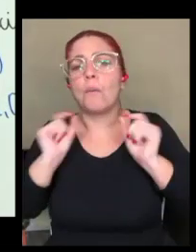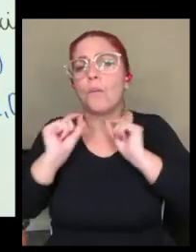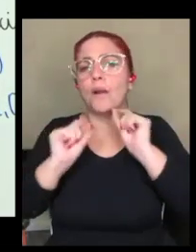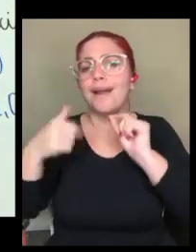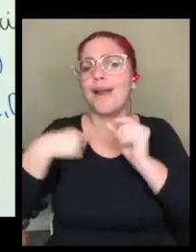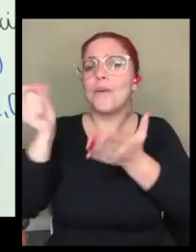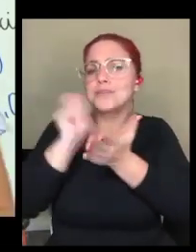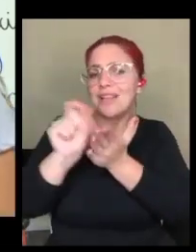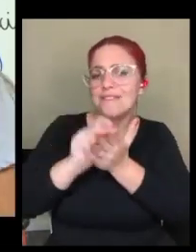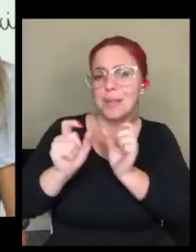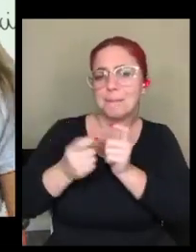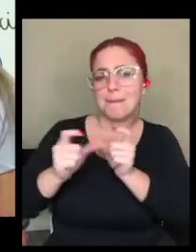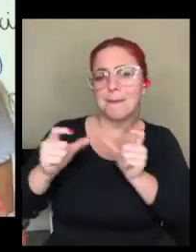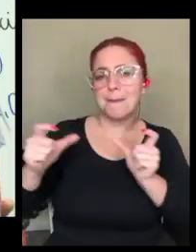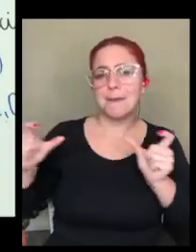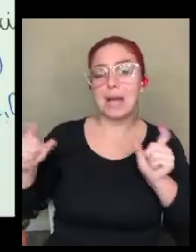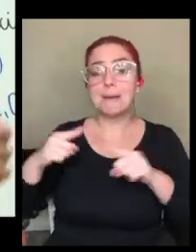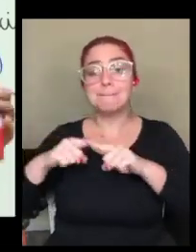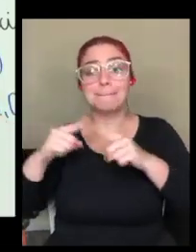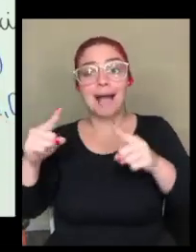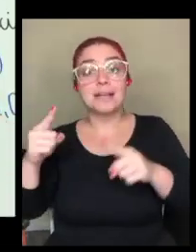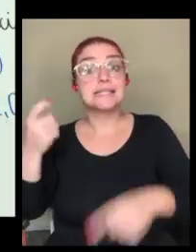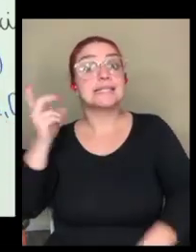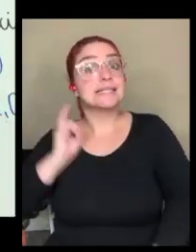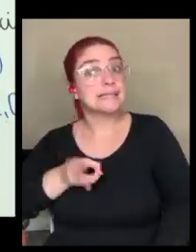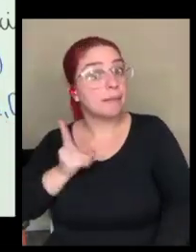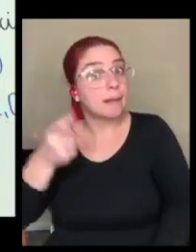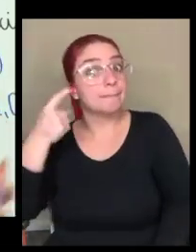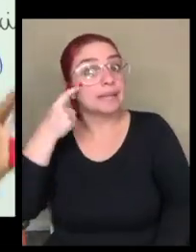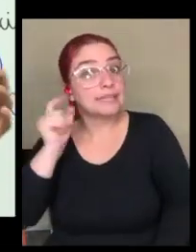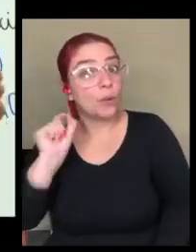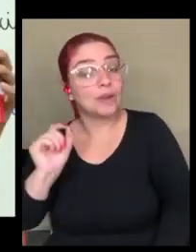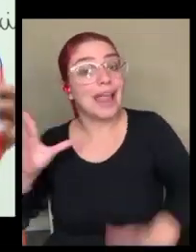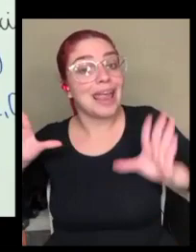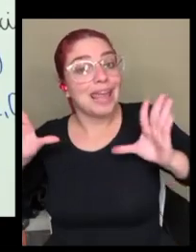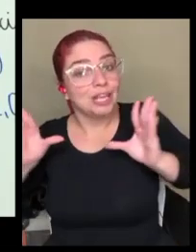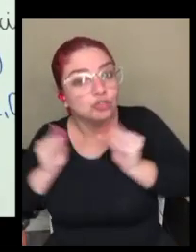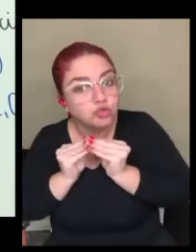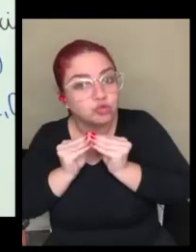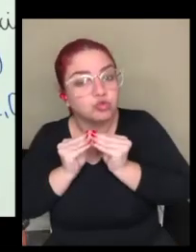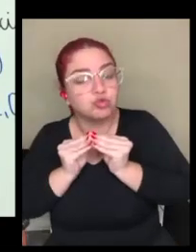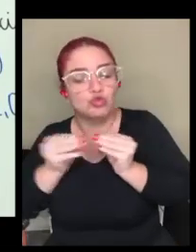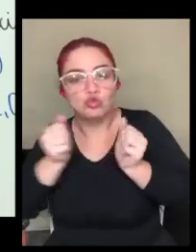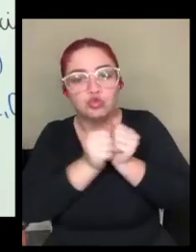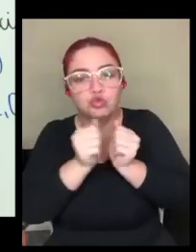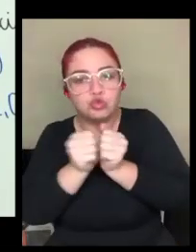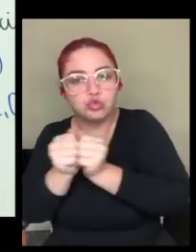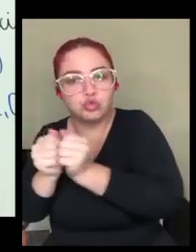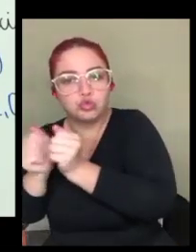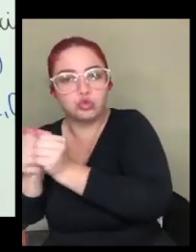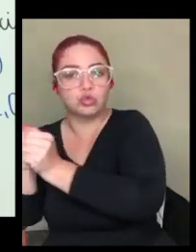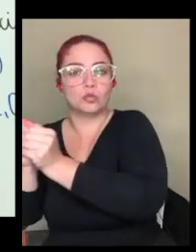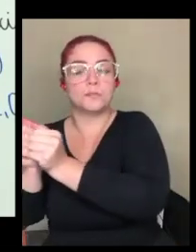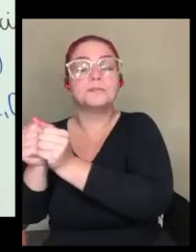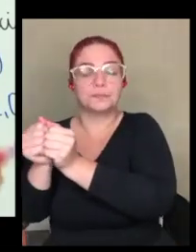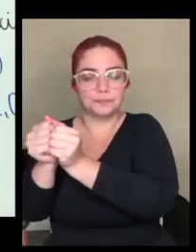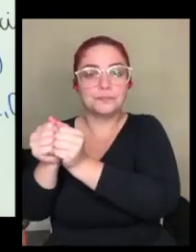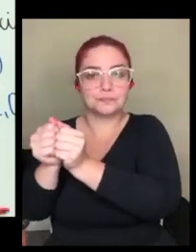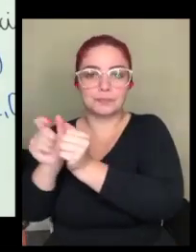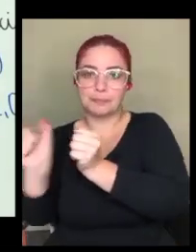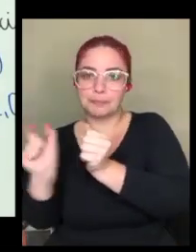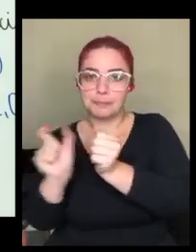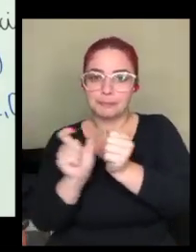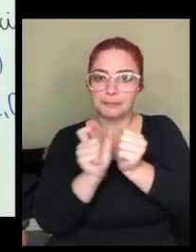E agora, gente, eu escrevi a expressão algébrica, só que sempre nós vamos tentar simplificar essa expressão, juntar o máximo